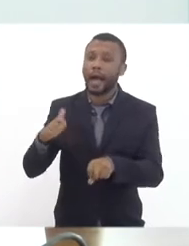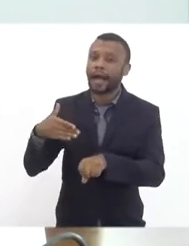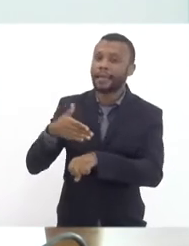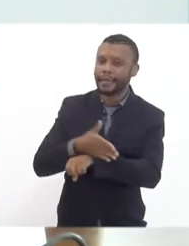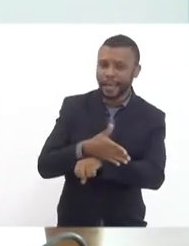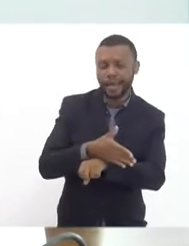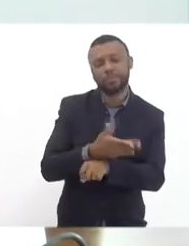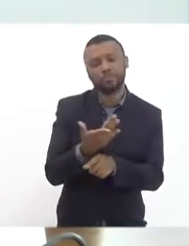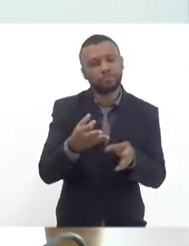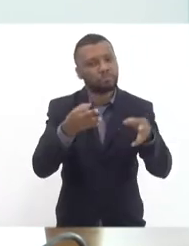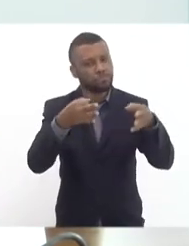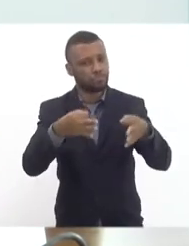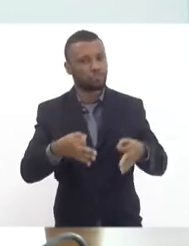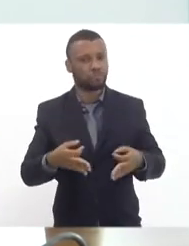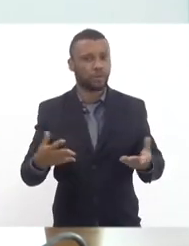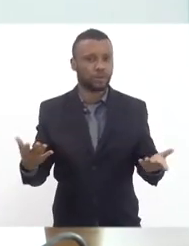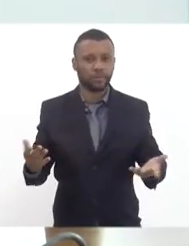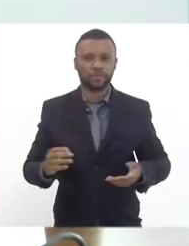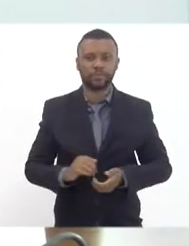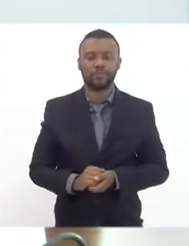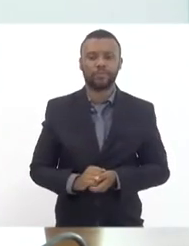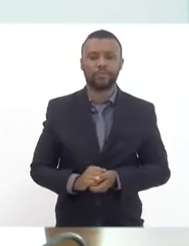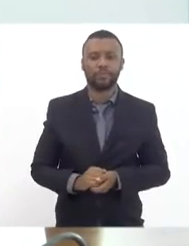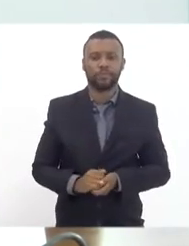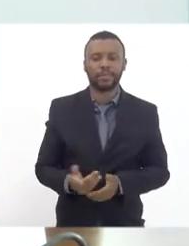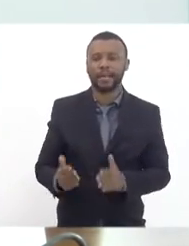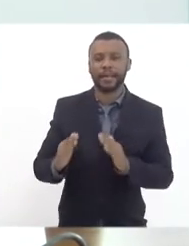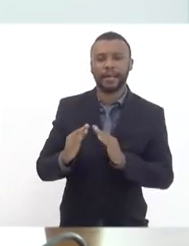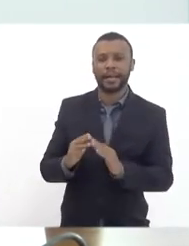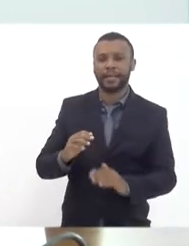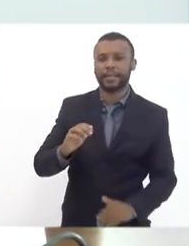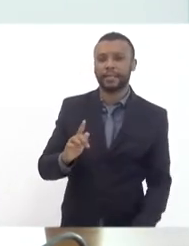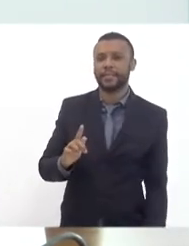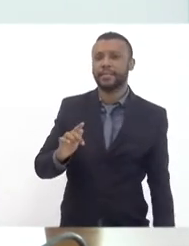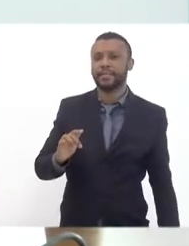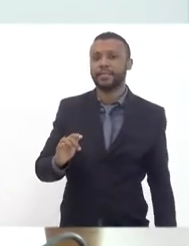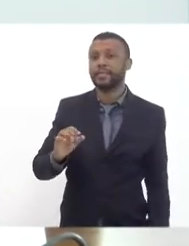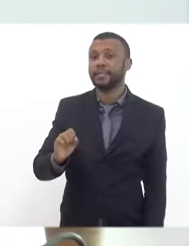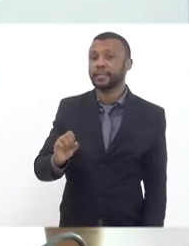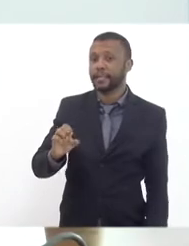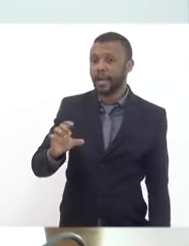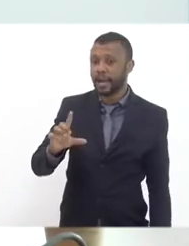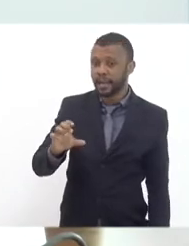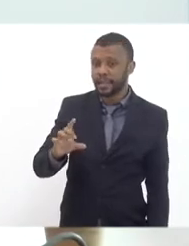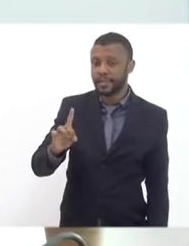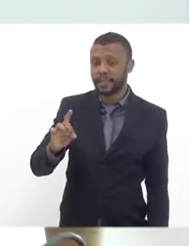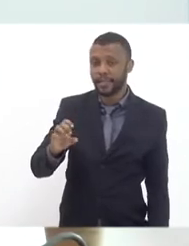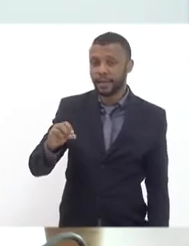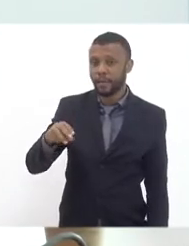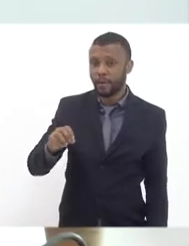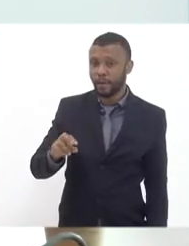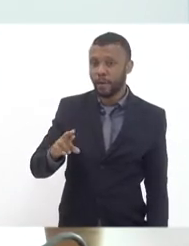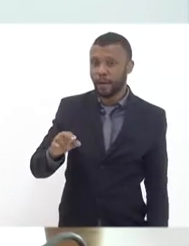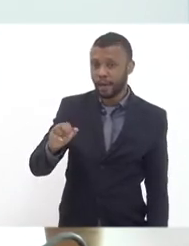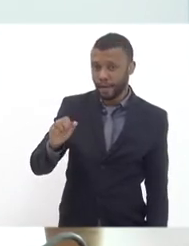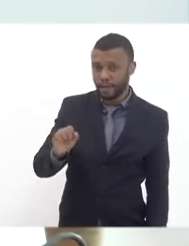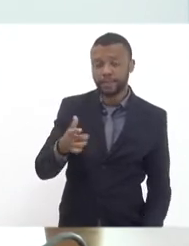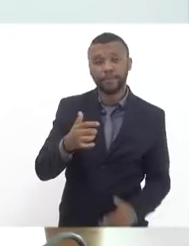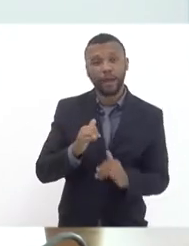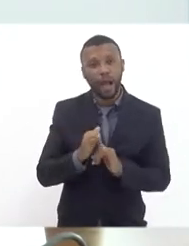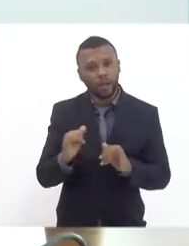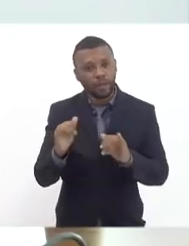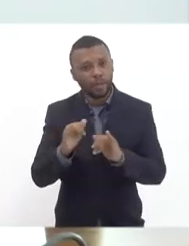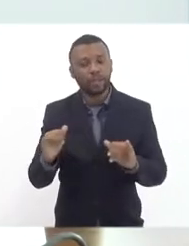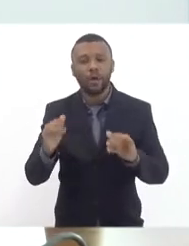como deveria. A Casa de Zélio de Moraes, onde teve a anunciação da Umbanda, que foi derrubada em São Gonçalo e que não